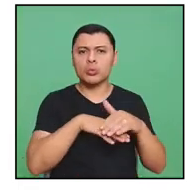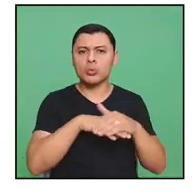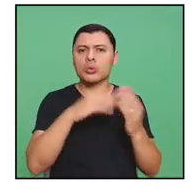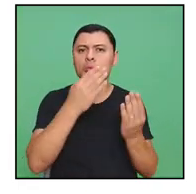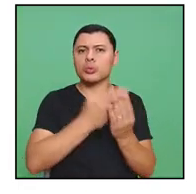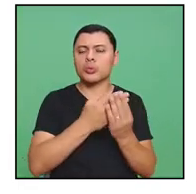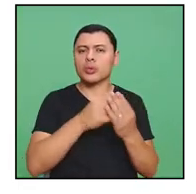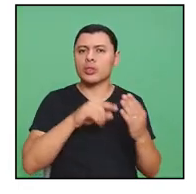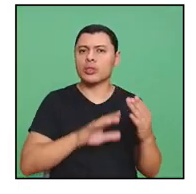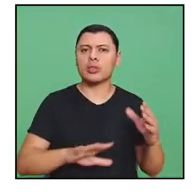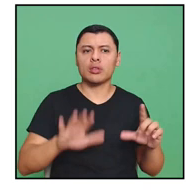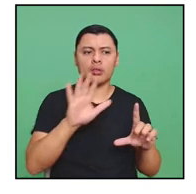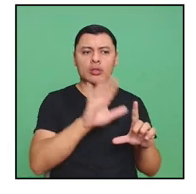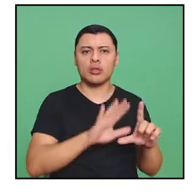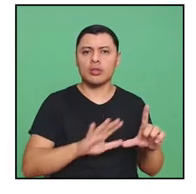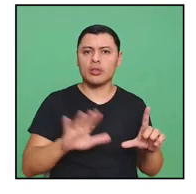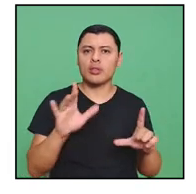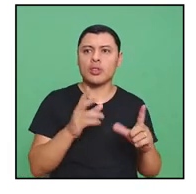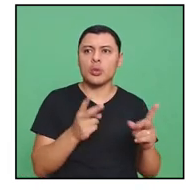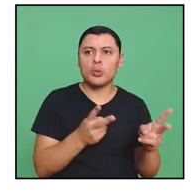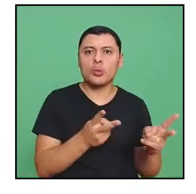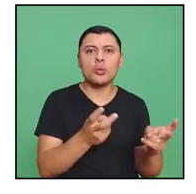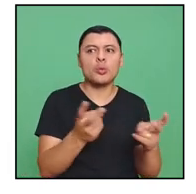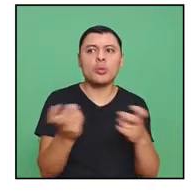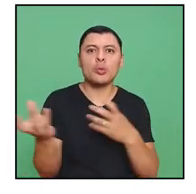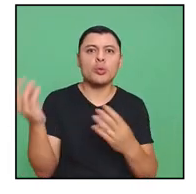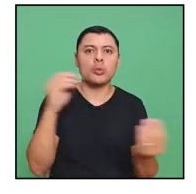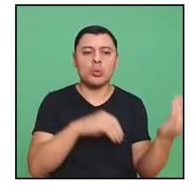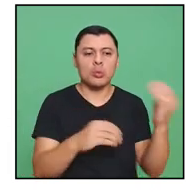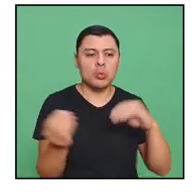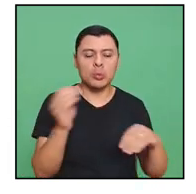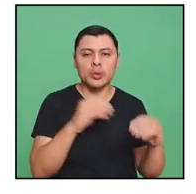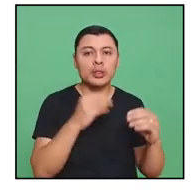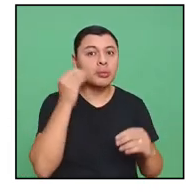um catalisador, assim, de experiências digitais.